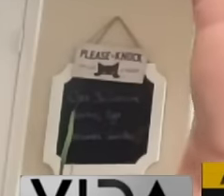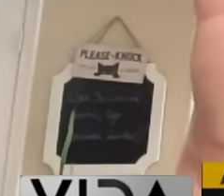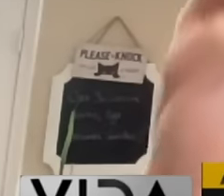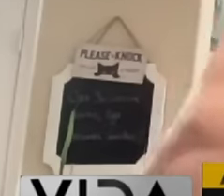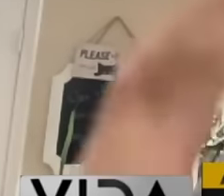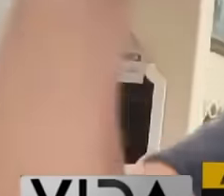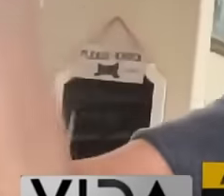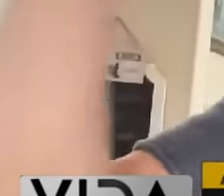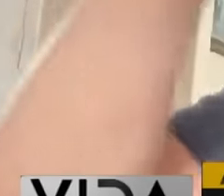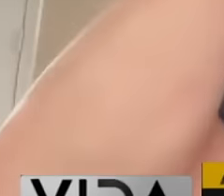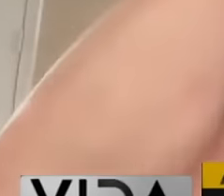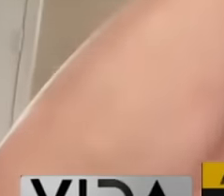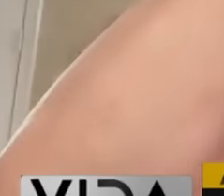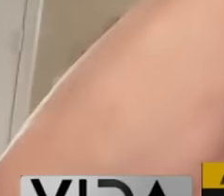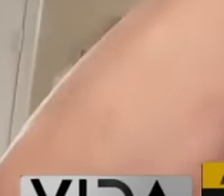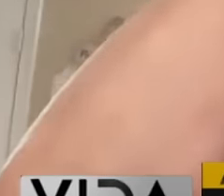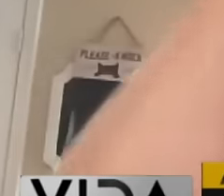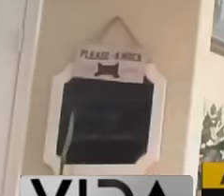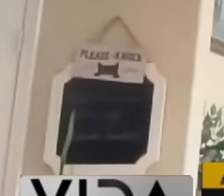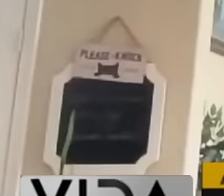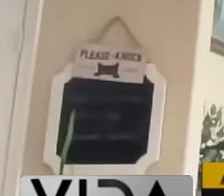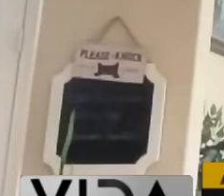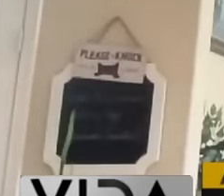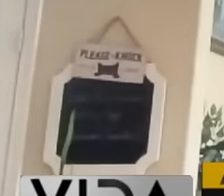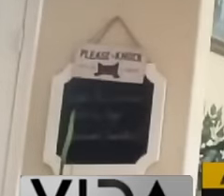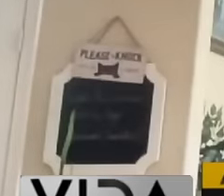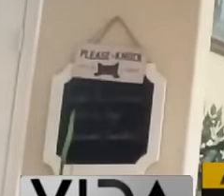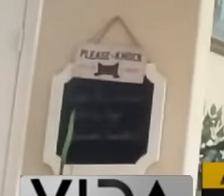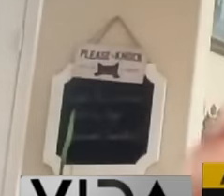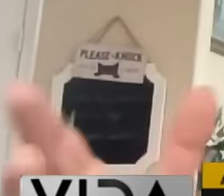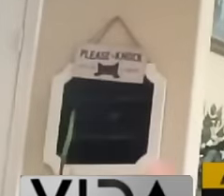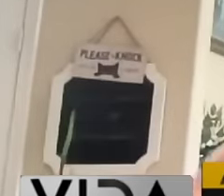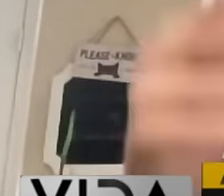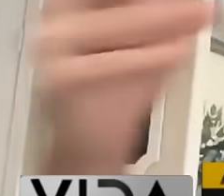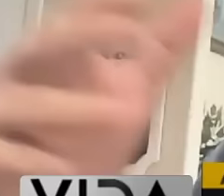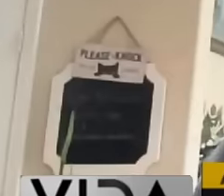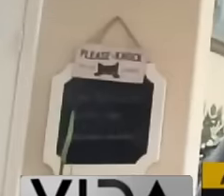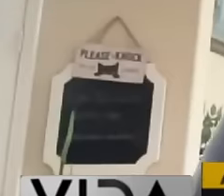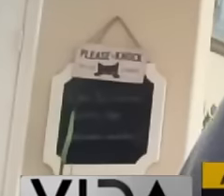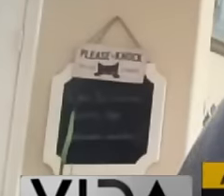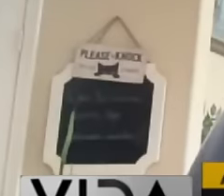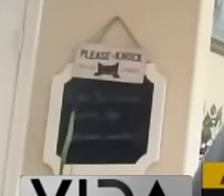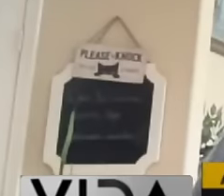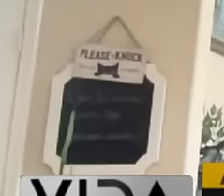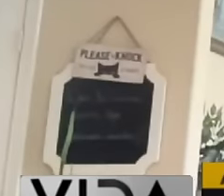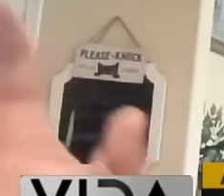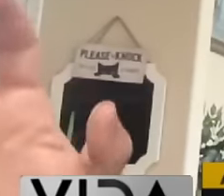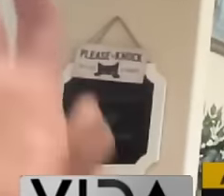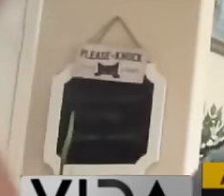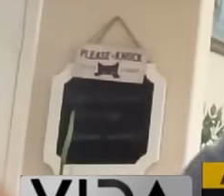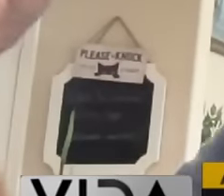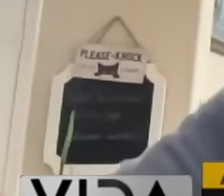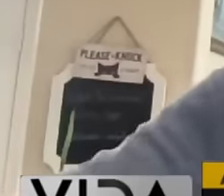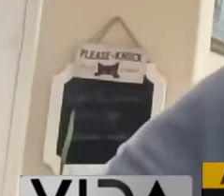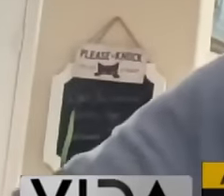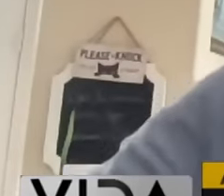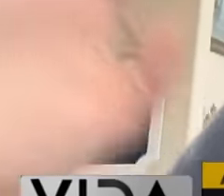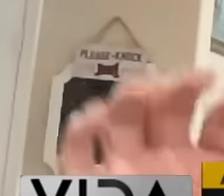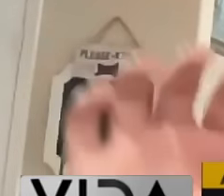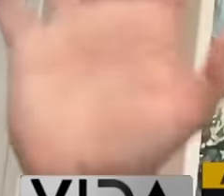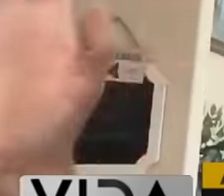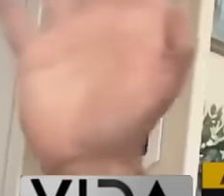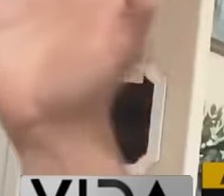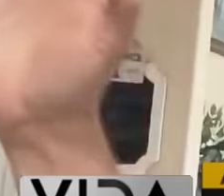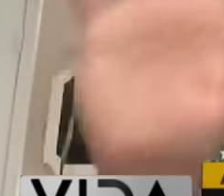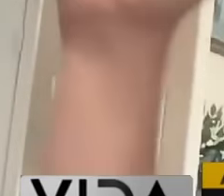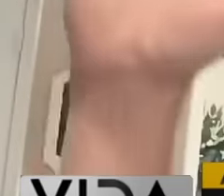que uma sociedade democrática teria feito. Mas não. Não, nós vamos defender. Não,